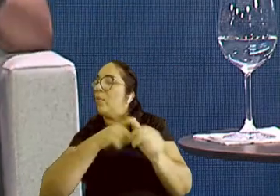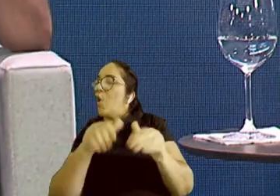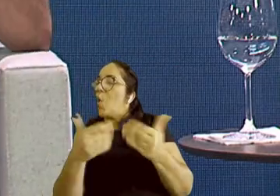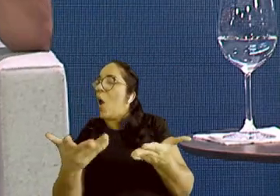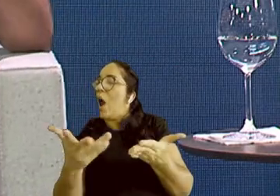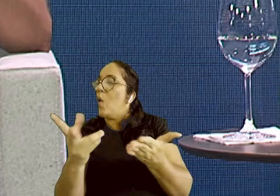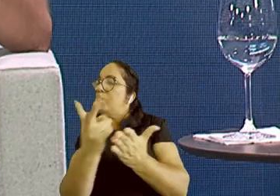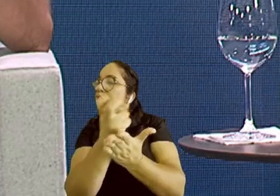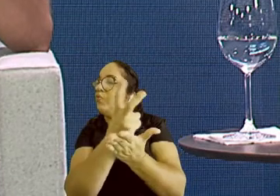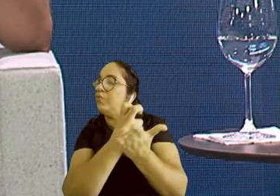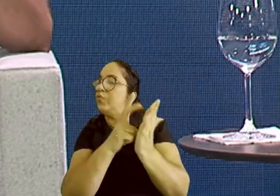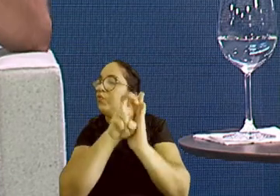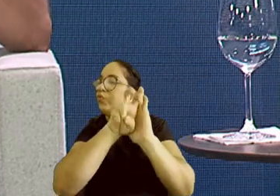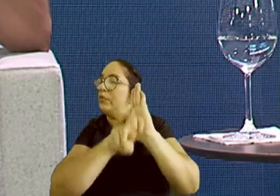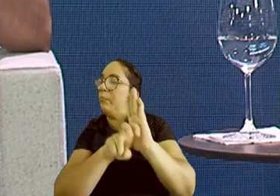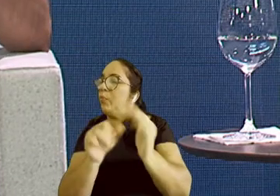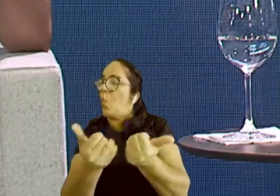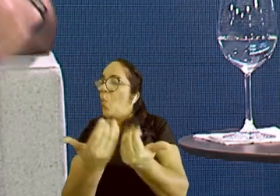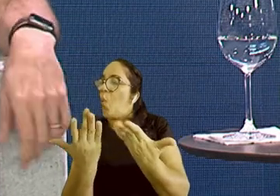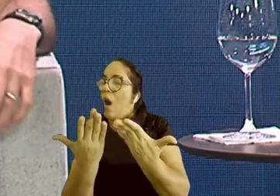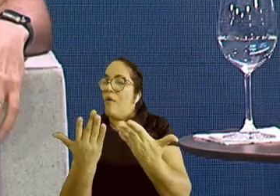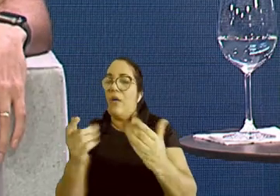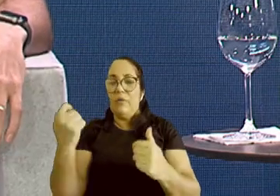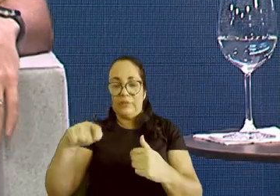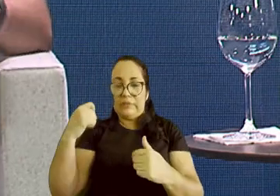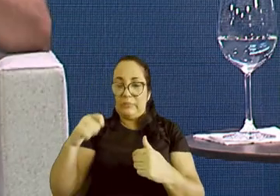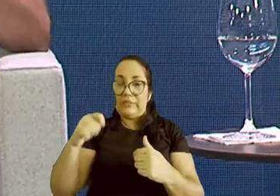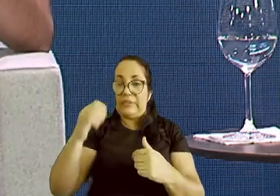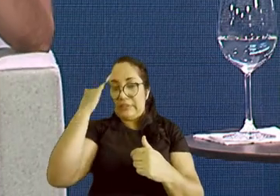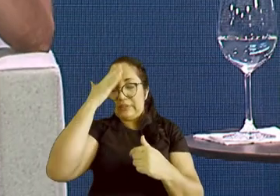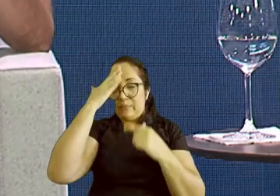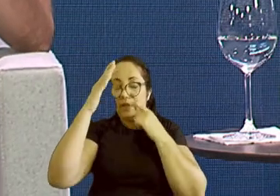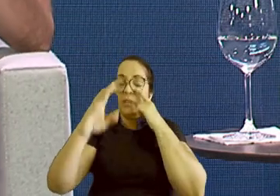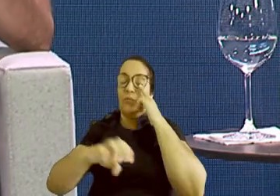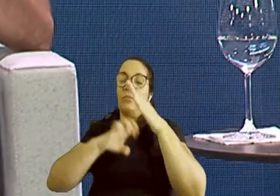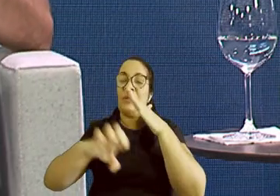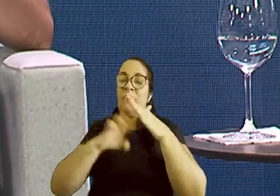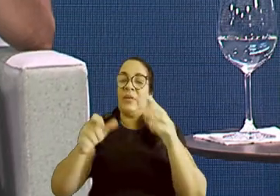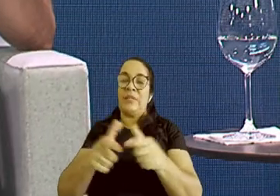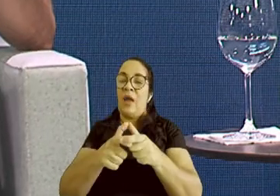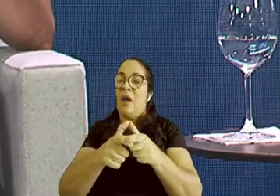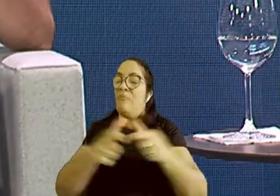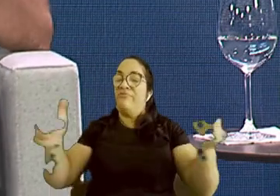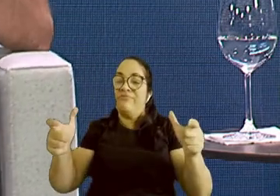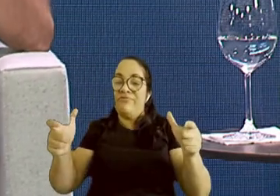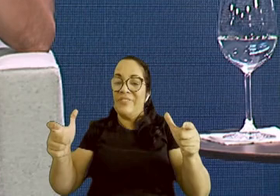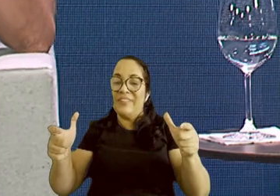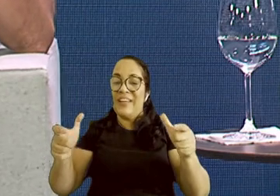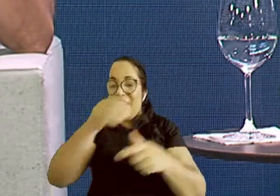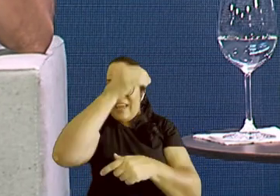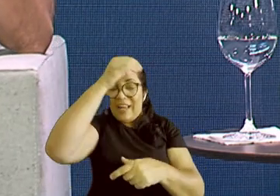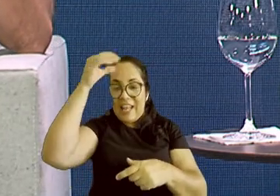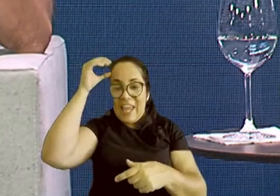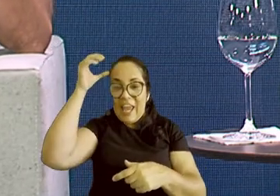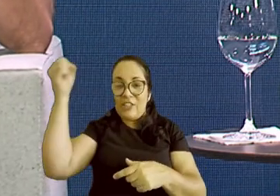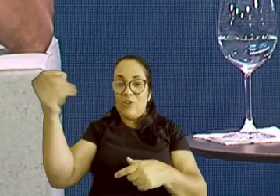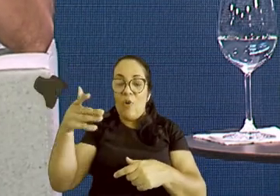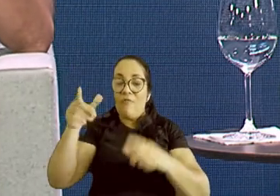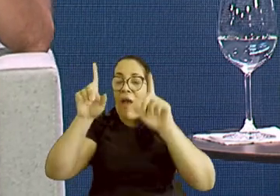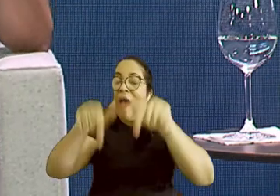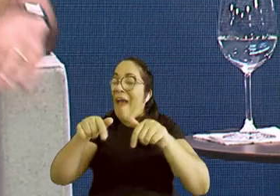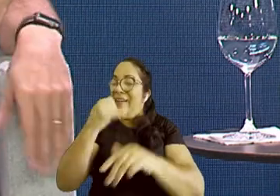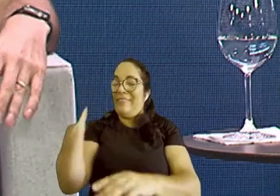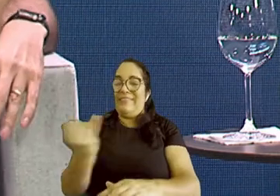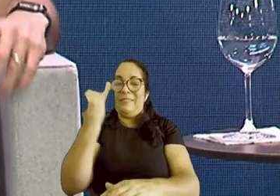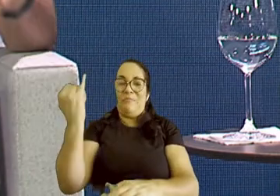porque quando você está crescendo alucinadamente cara cliente novo é ouro depois eu vejo como eu vou ganhar mais dinheiro com esse cliente